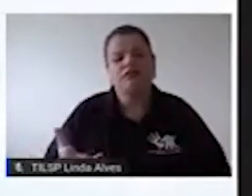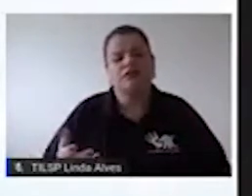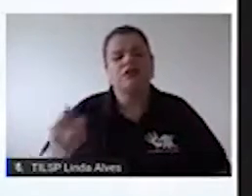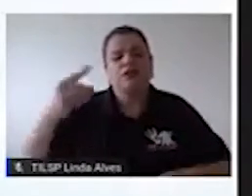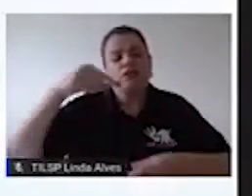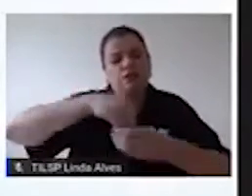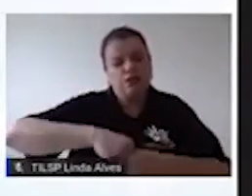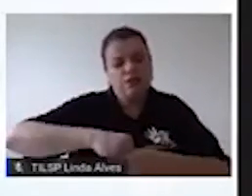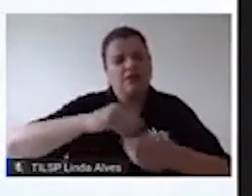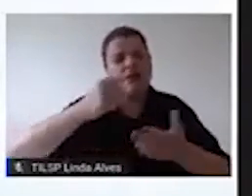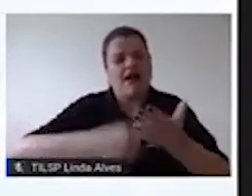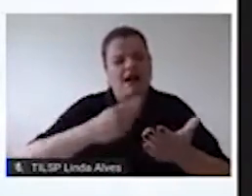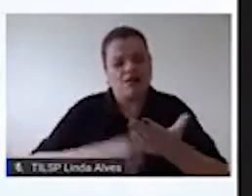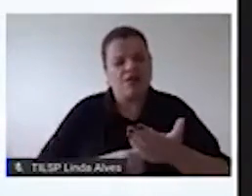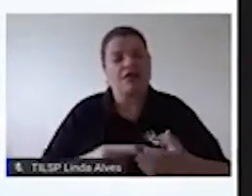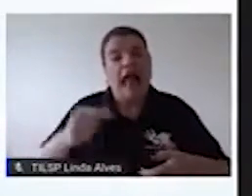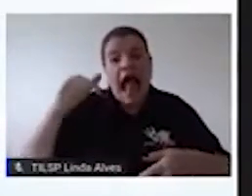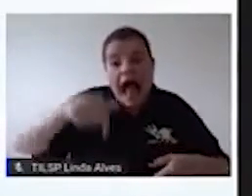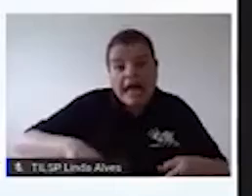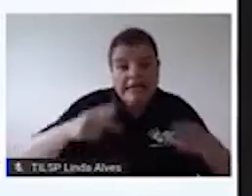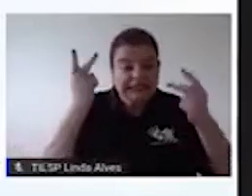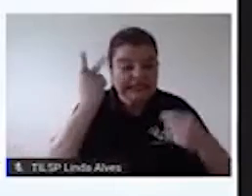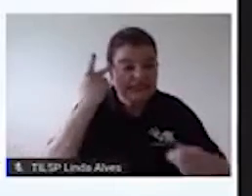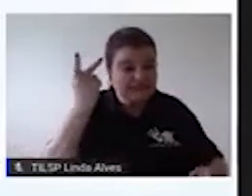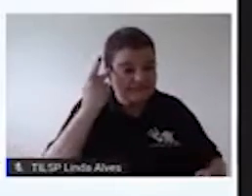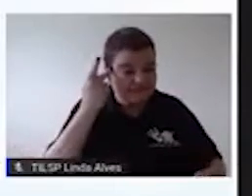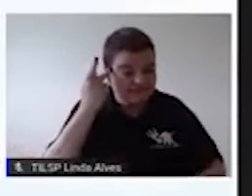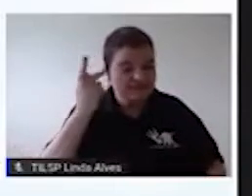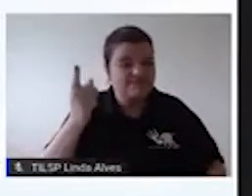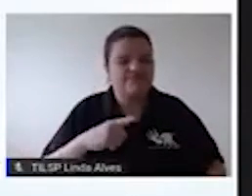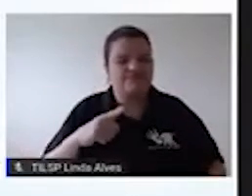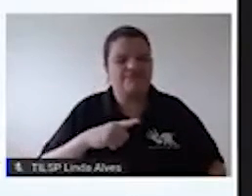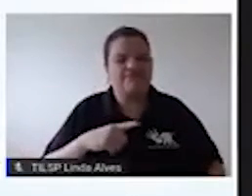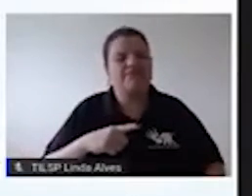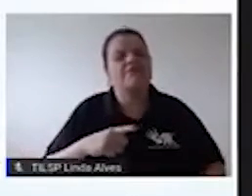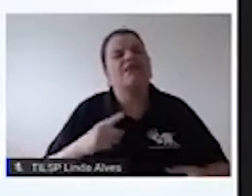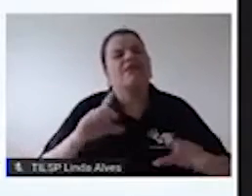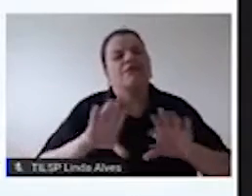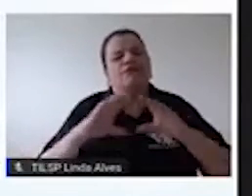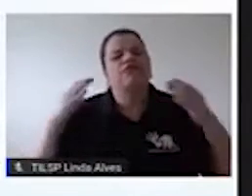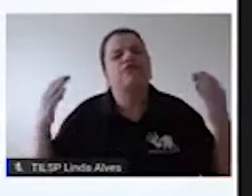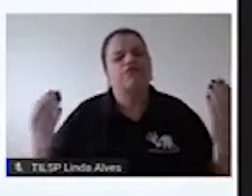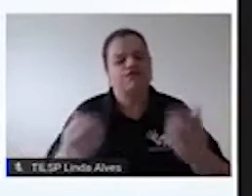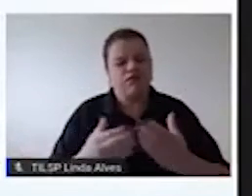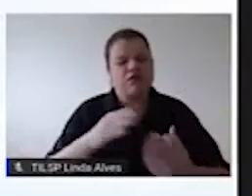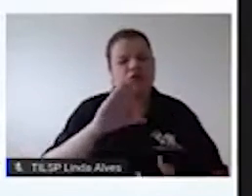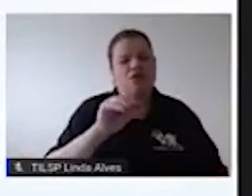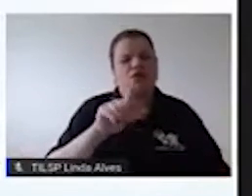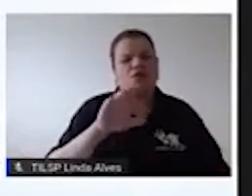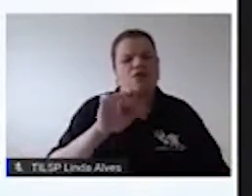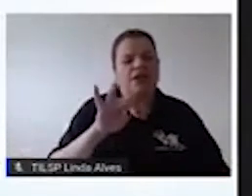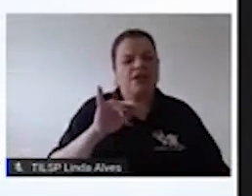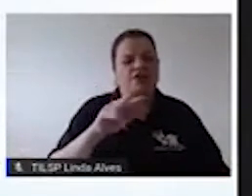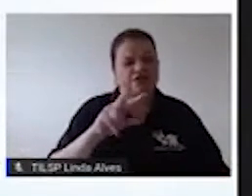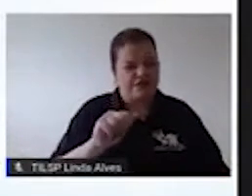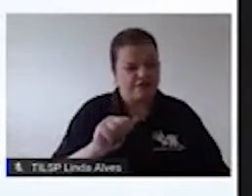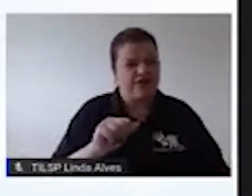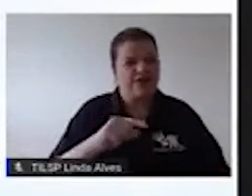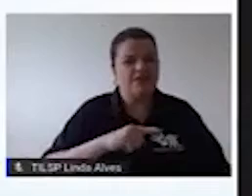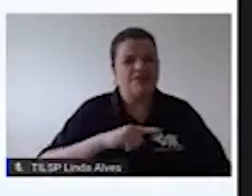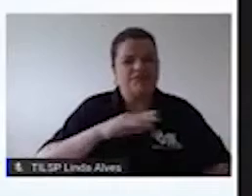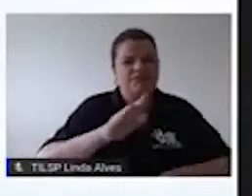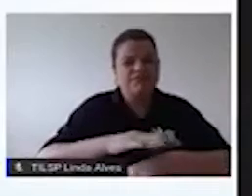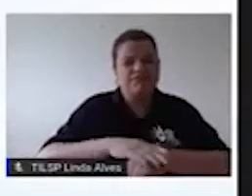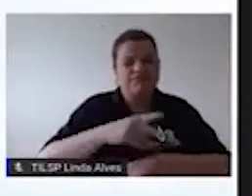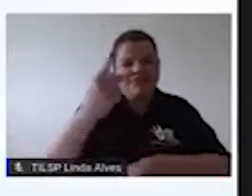acordo. Aqui em São Paulo, na Convenção Coletiva dos Metalúrgicos do Estado,